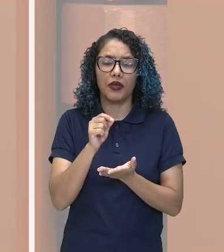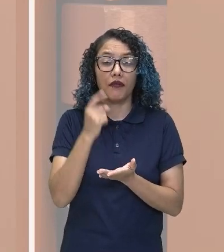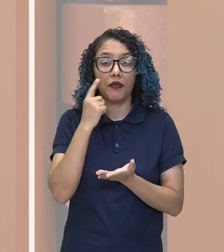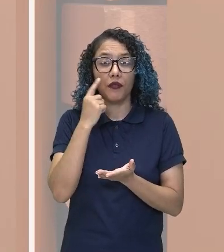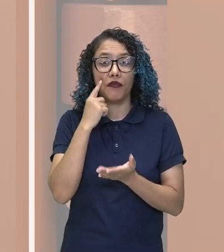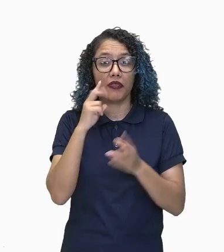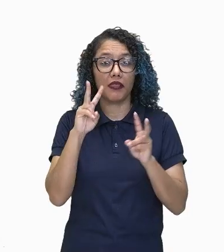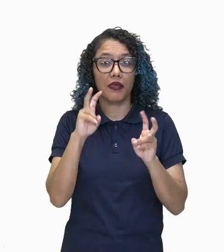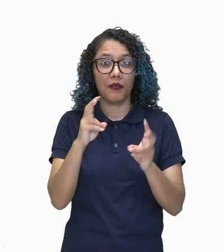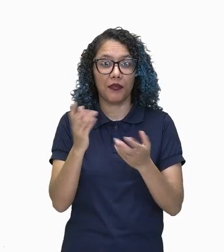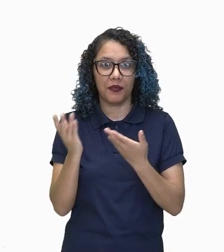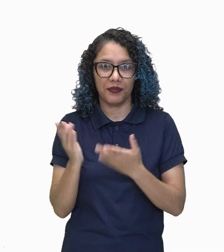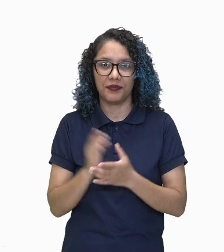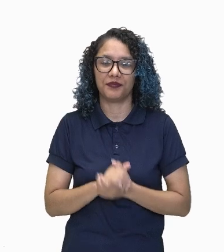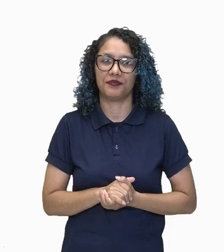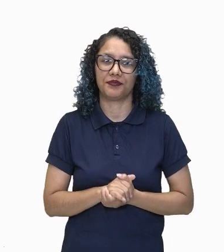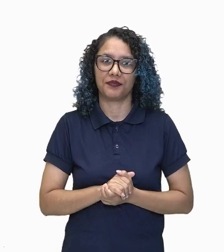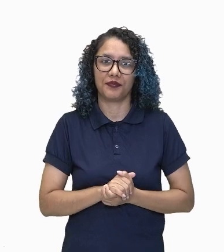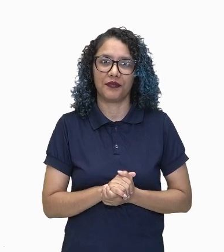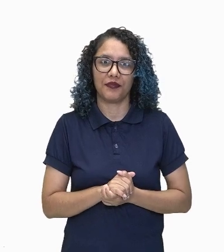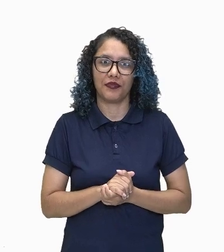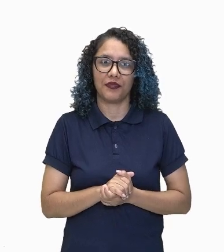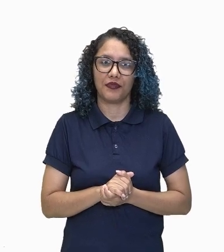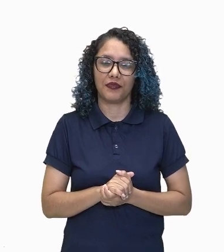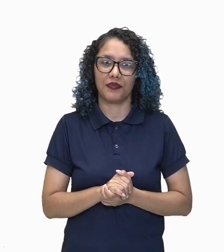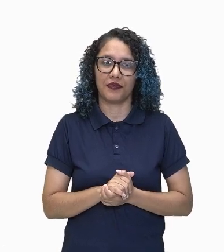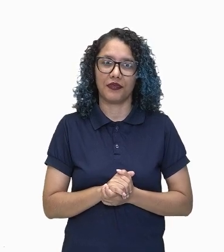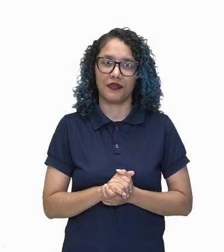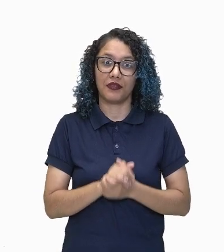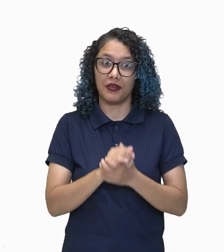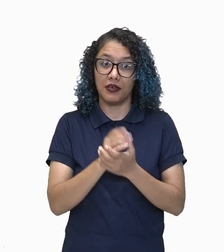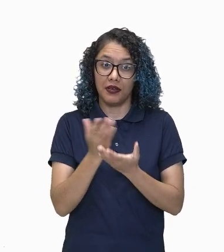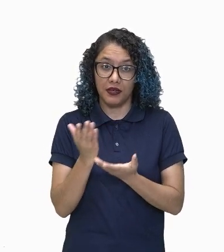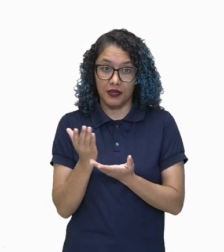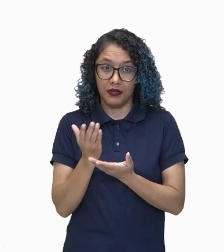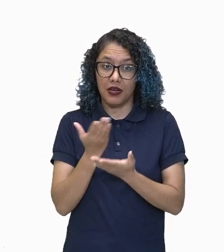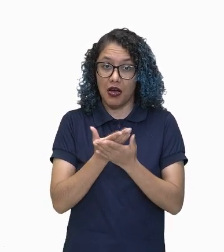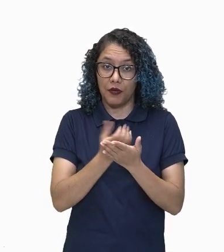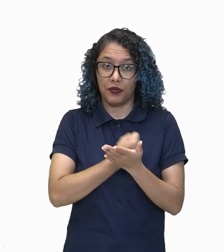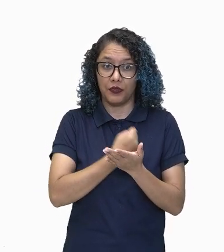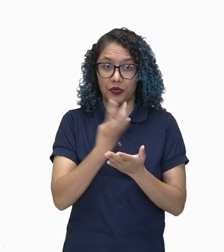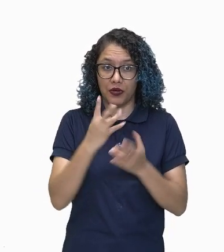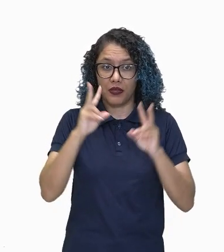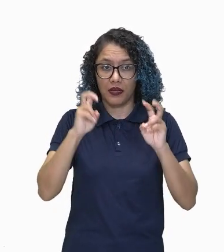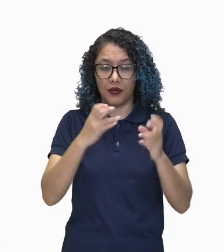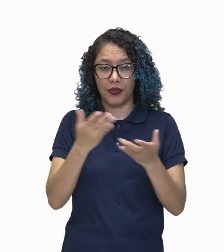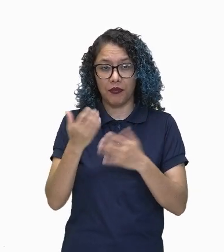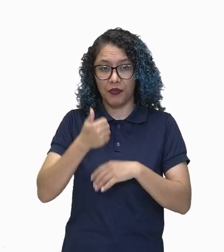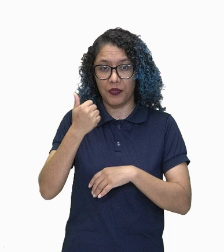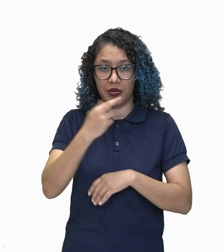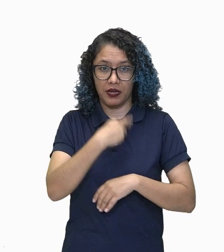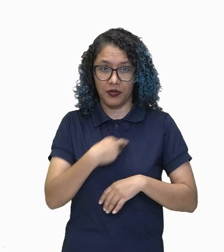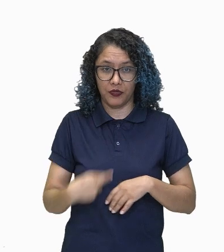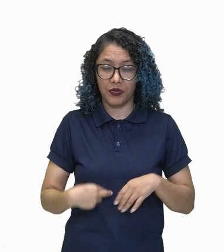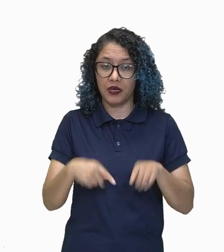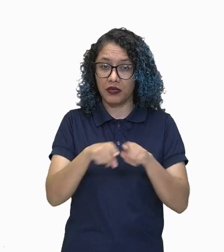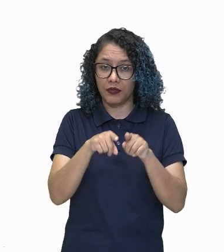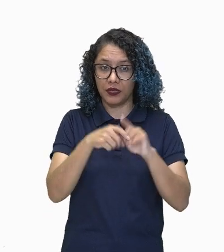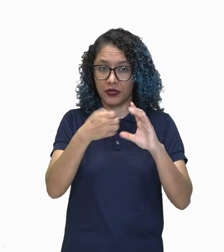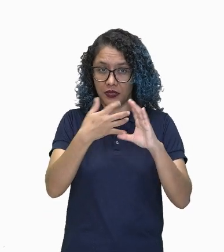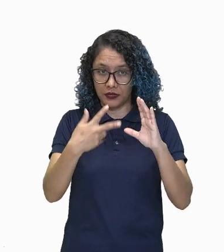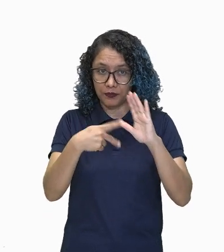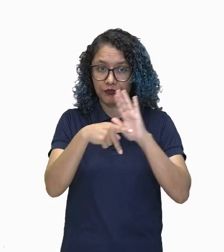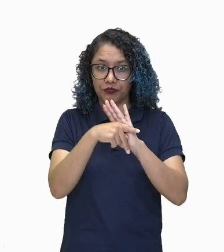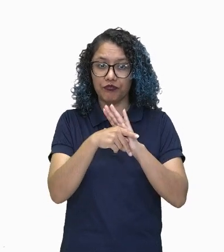de conhecimento. O objeto de conhecimento da nossa aula, de número 4, diz o seguinte: Primeira República e suas